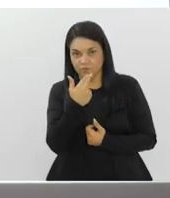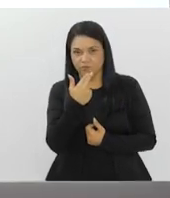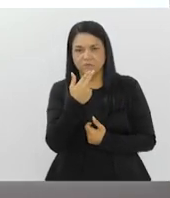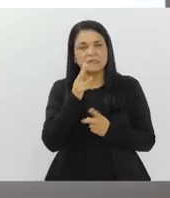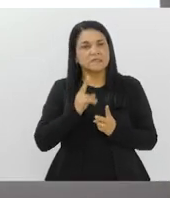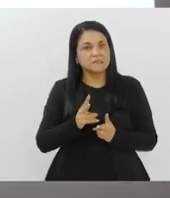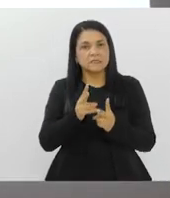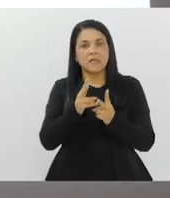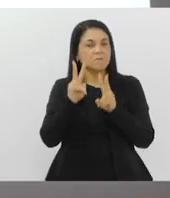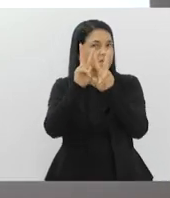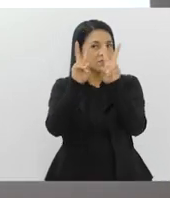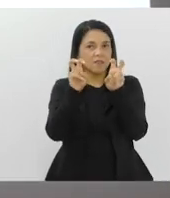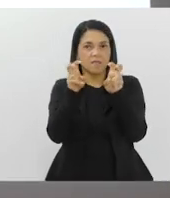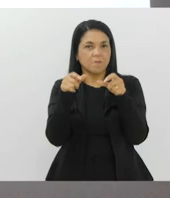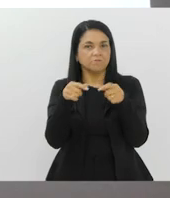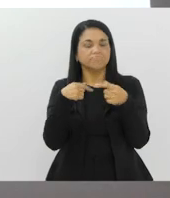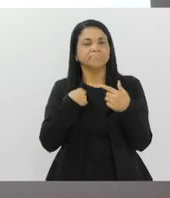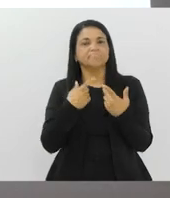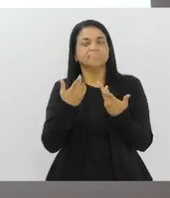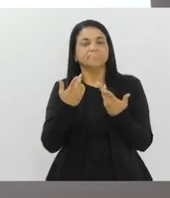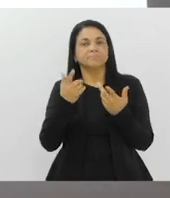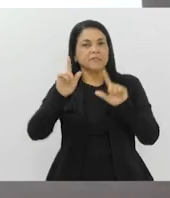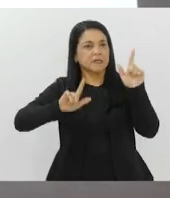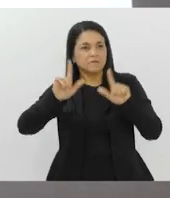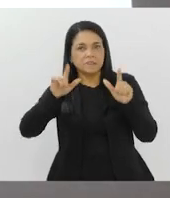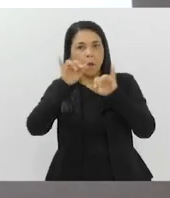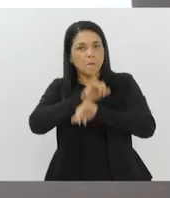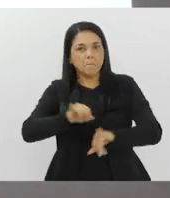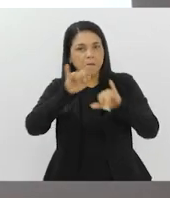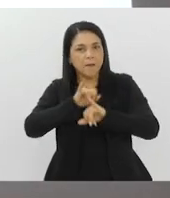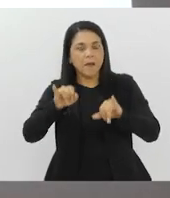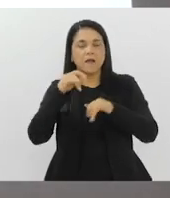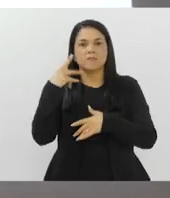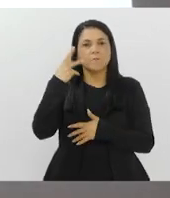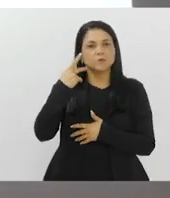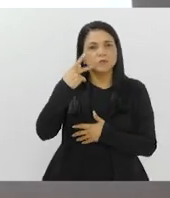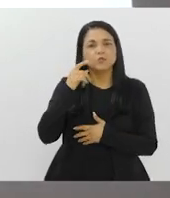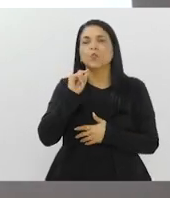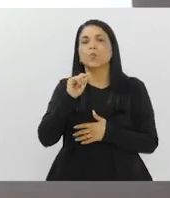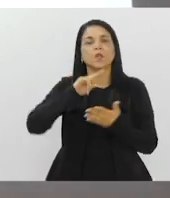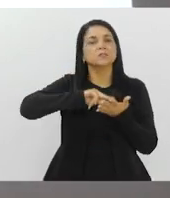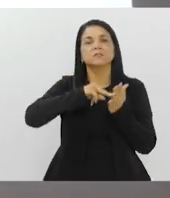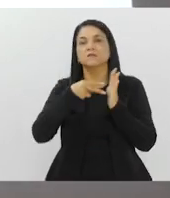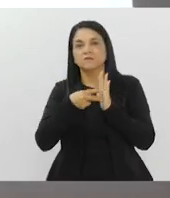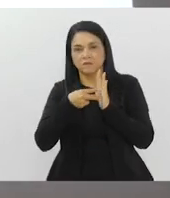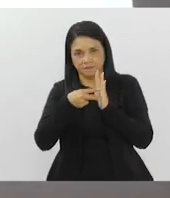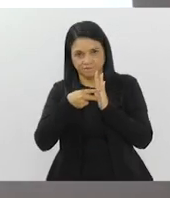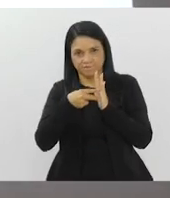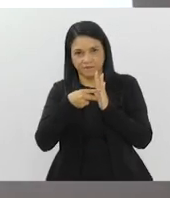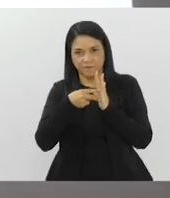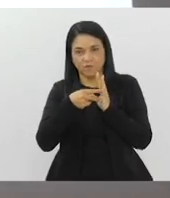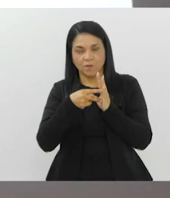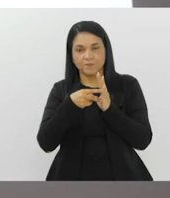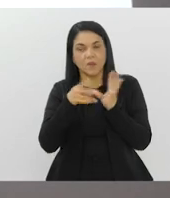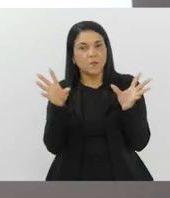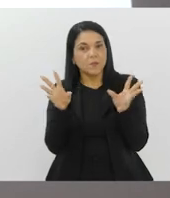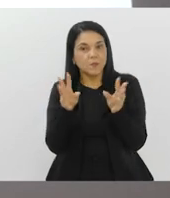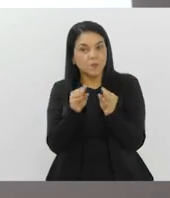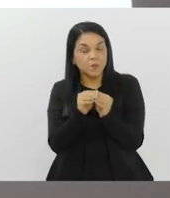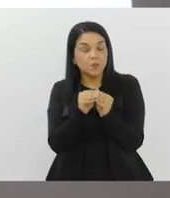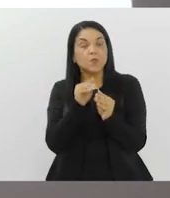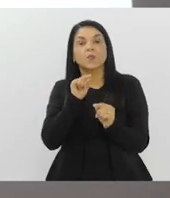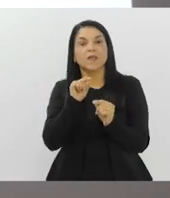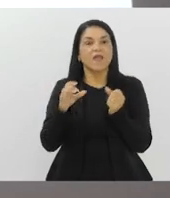todo, a gente está na mídia, a gente está na política sempre. O que, que é isso? De forma bem breve, é a garantia